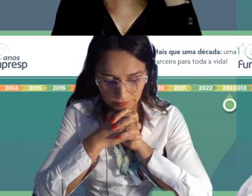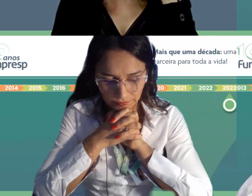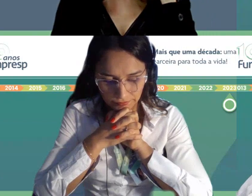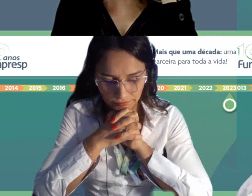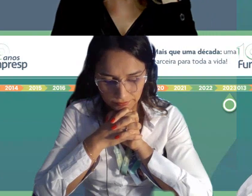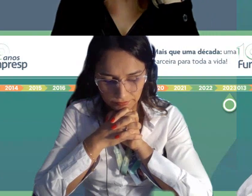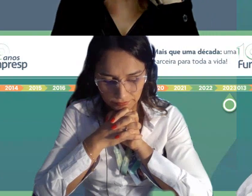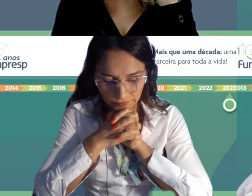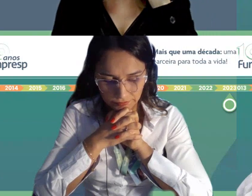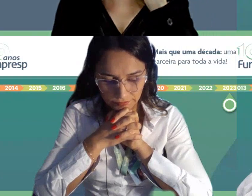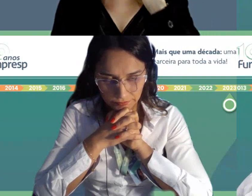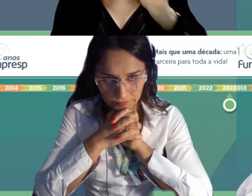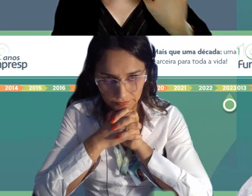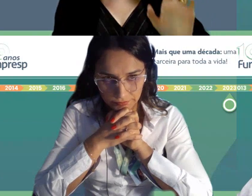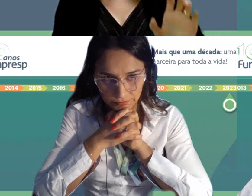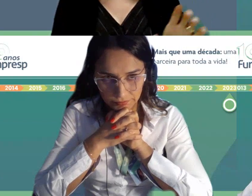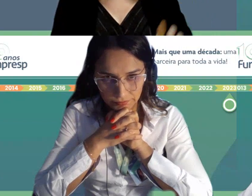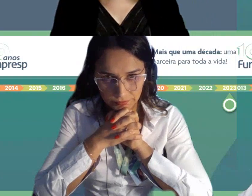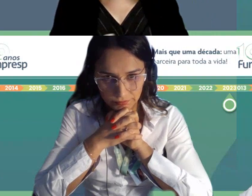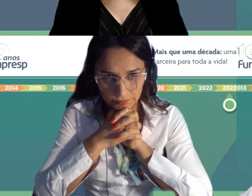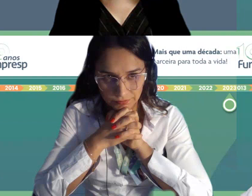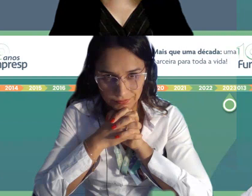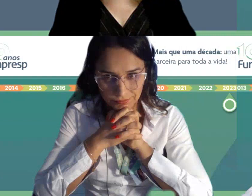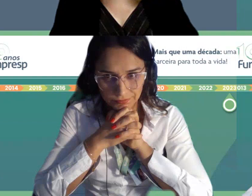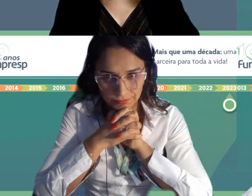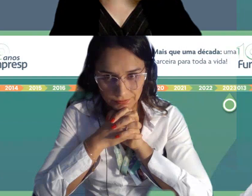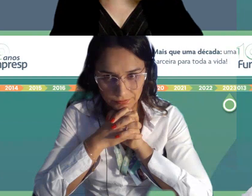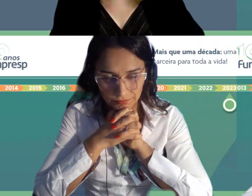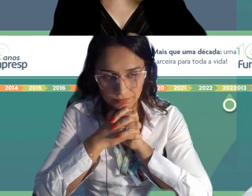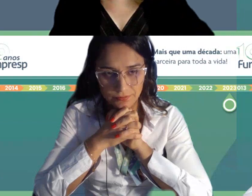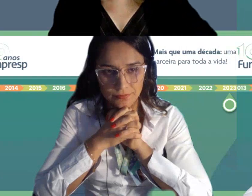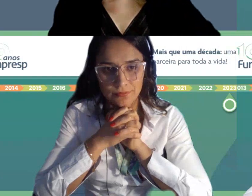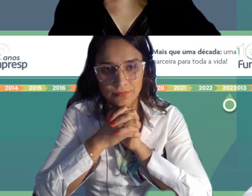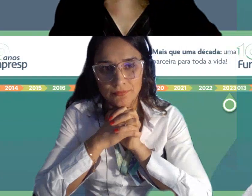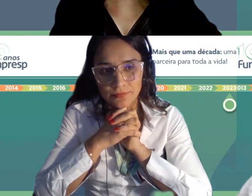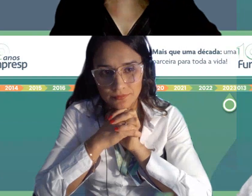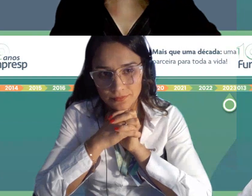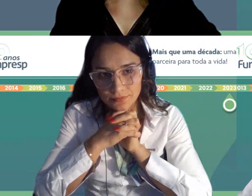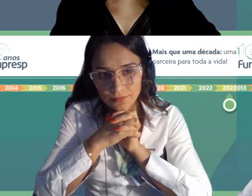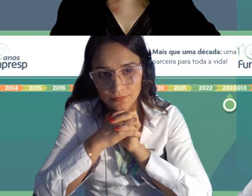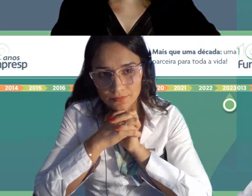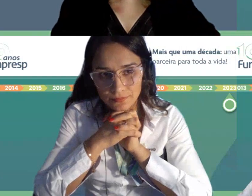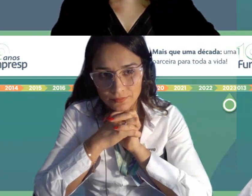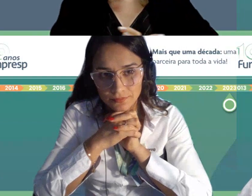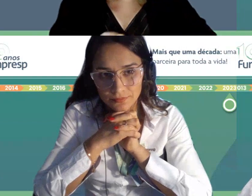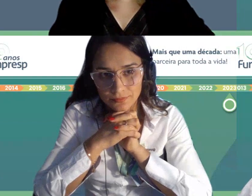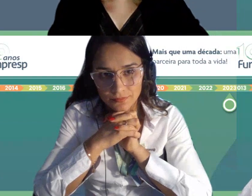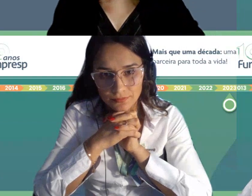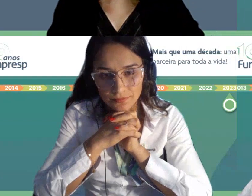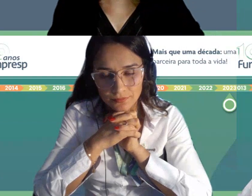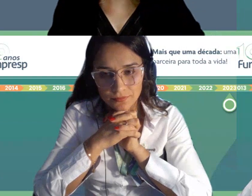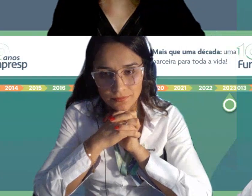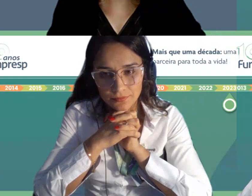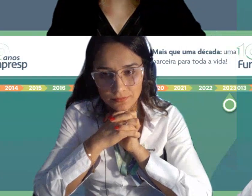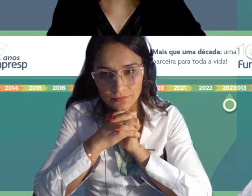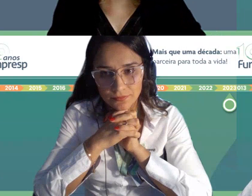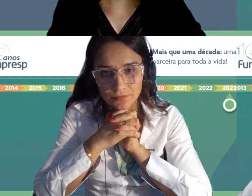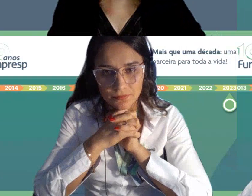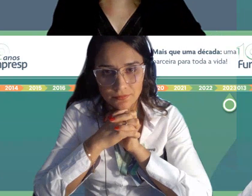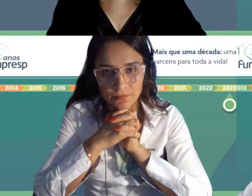ano passado, a gente não, né? O governo federal abriu a possibilidade do servidor migrar de